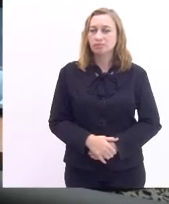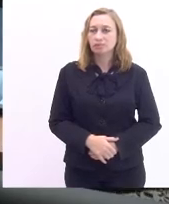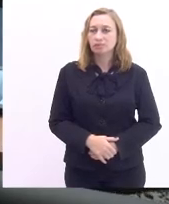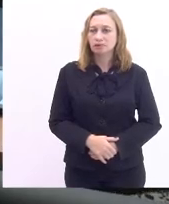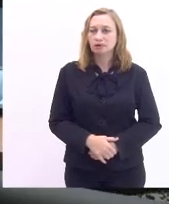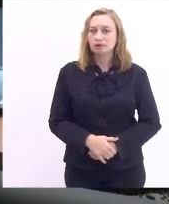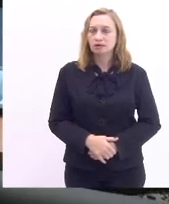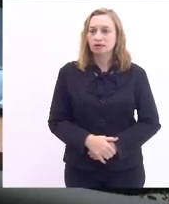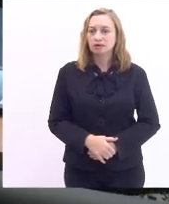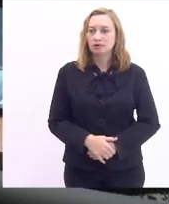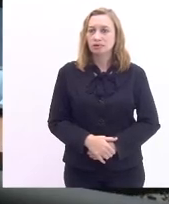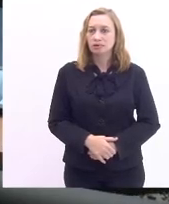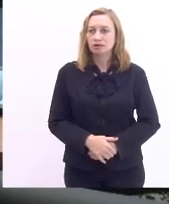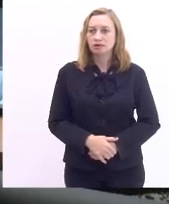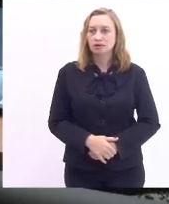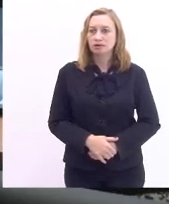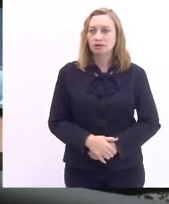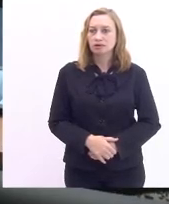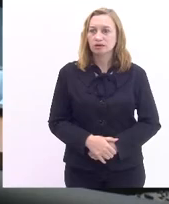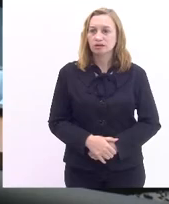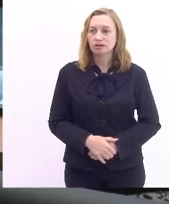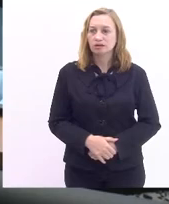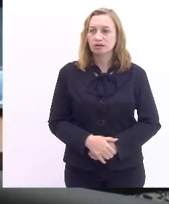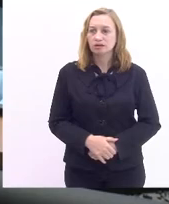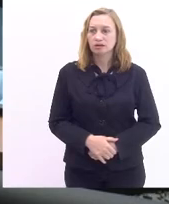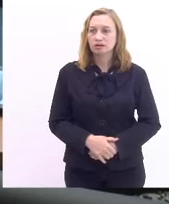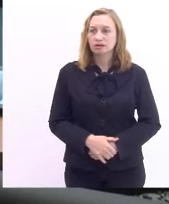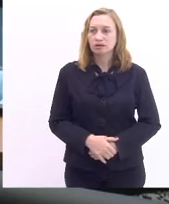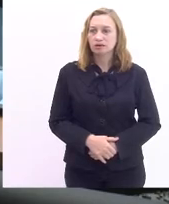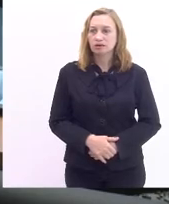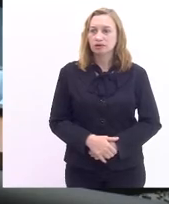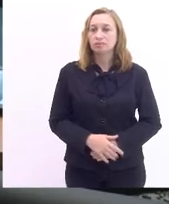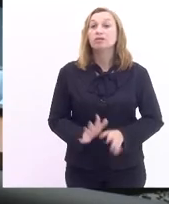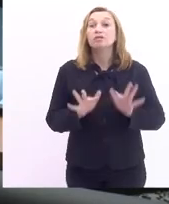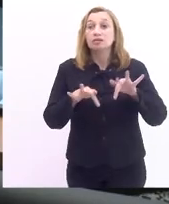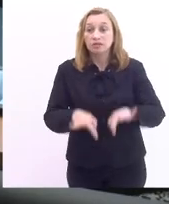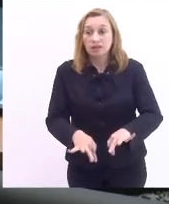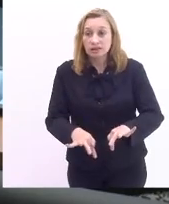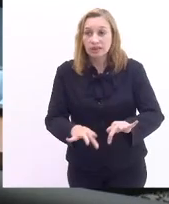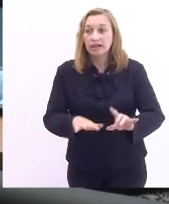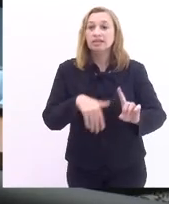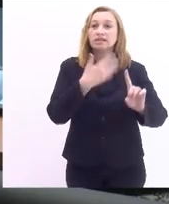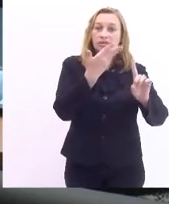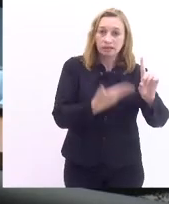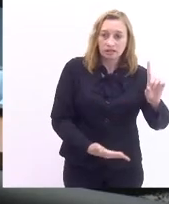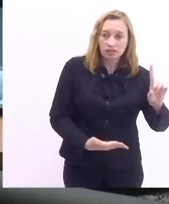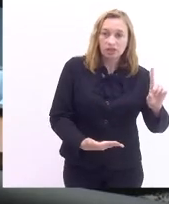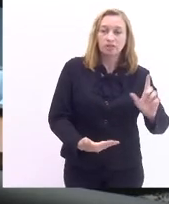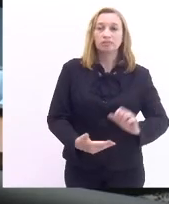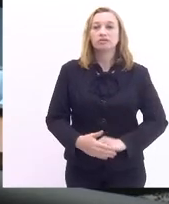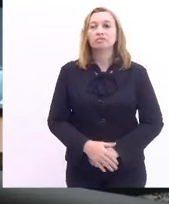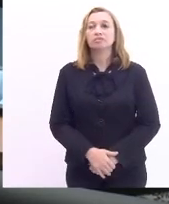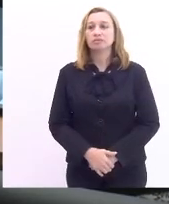E aí a tentar encerrada esta sessão